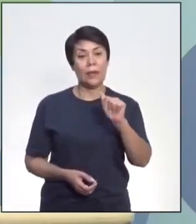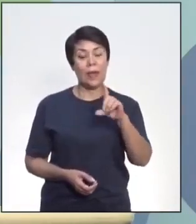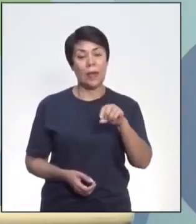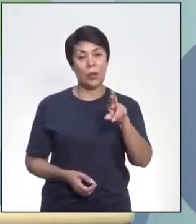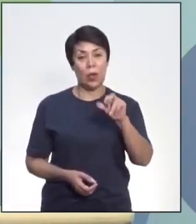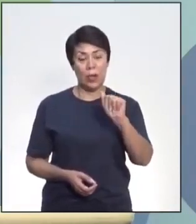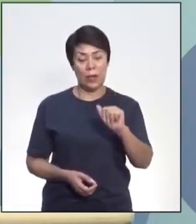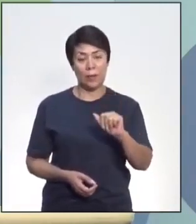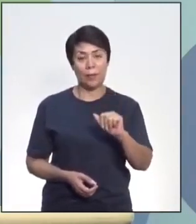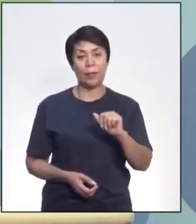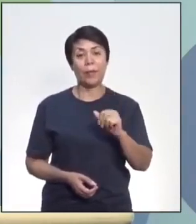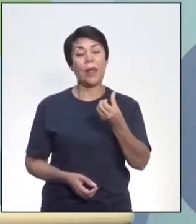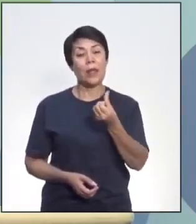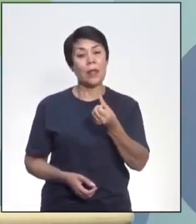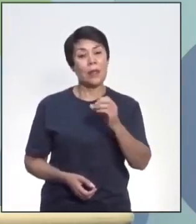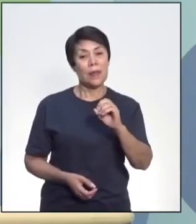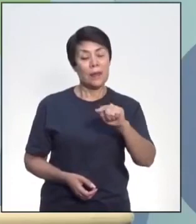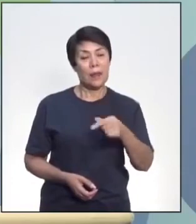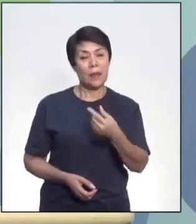60,6. E o Rafael,